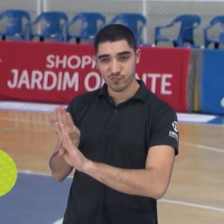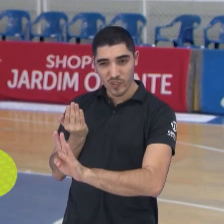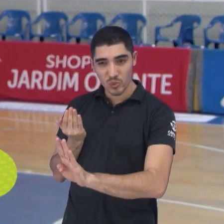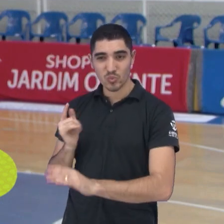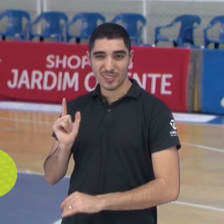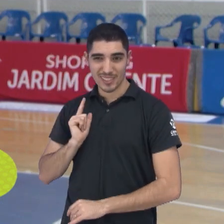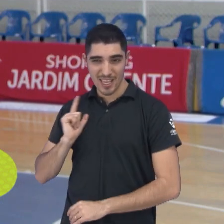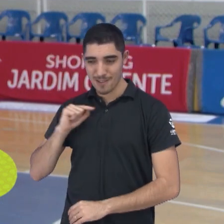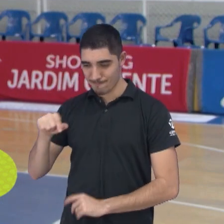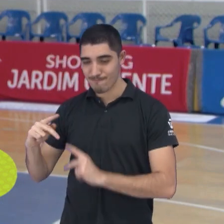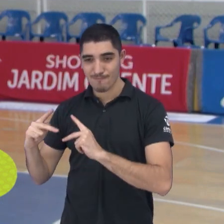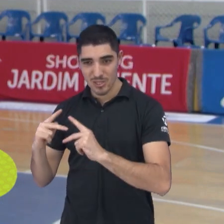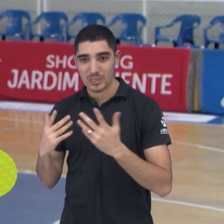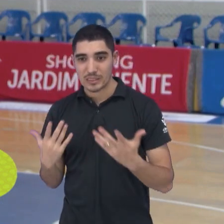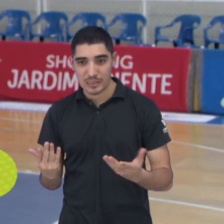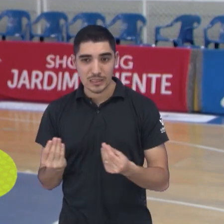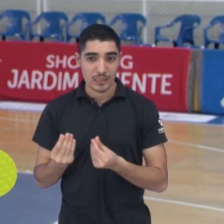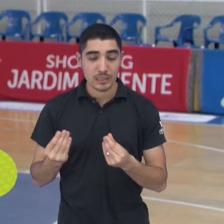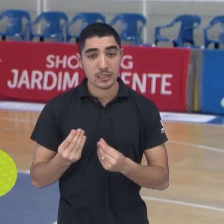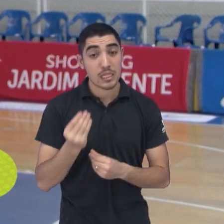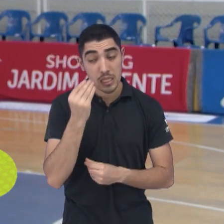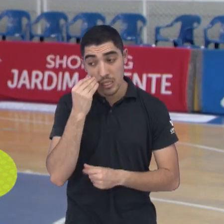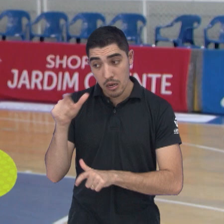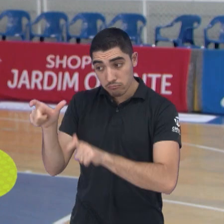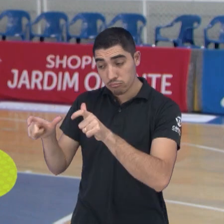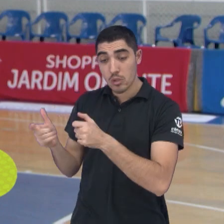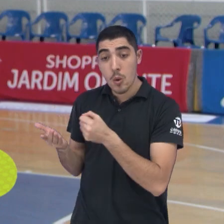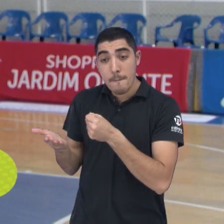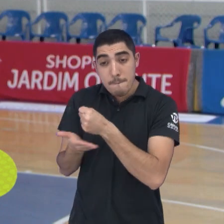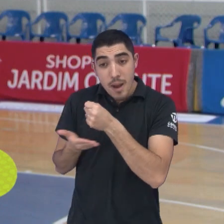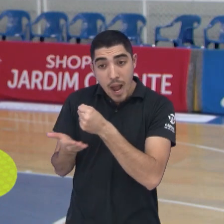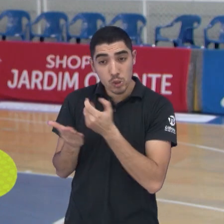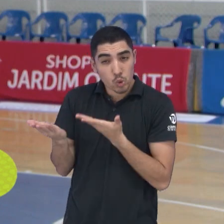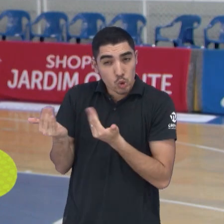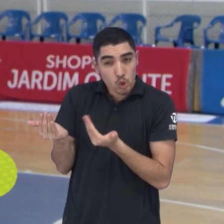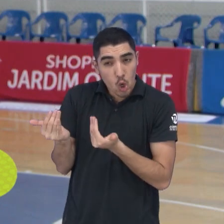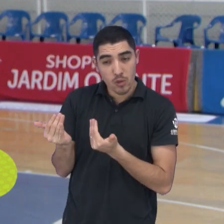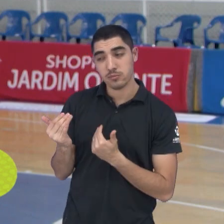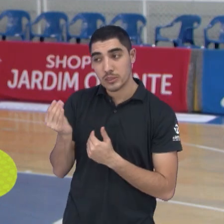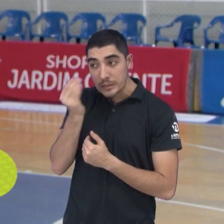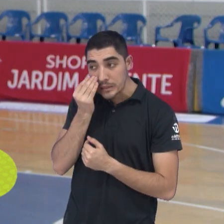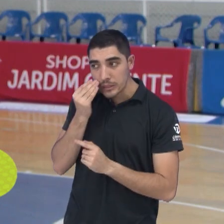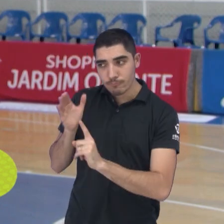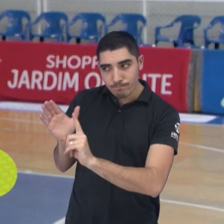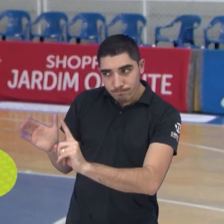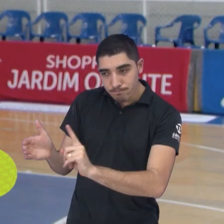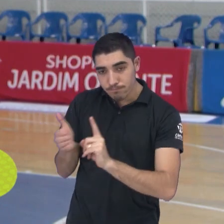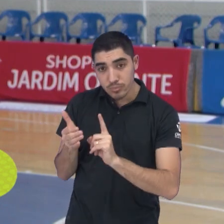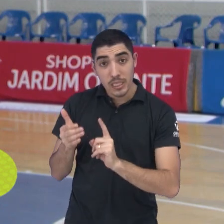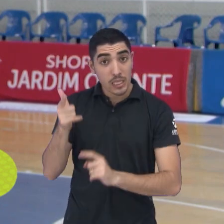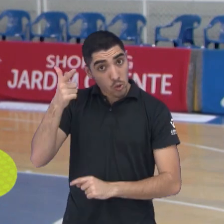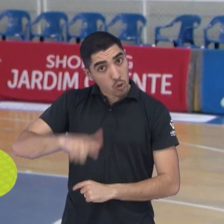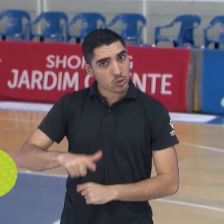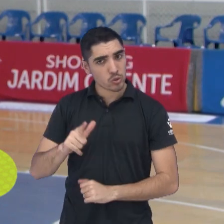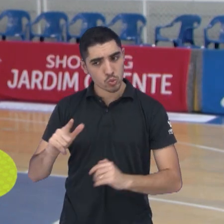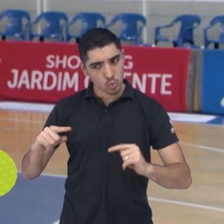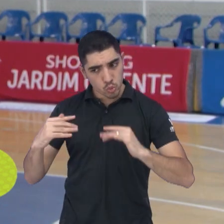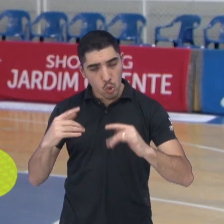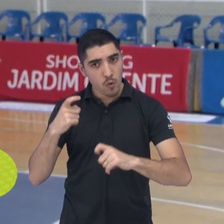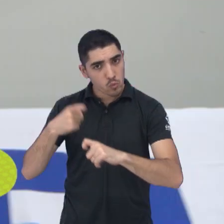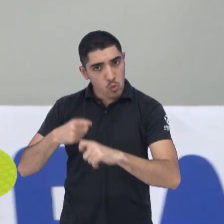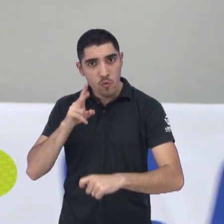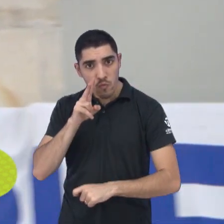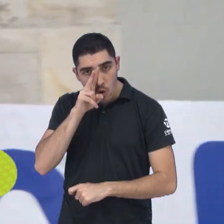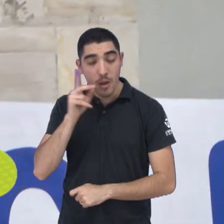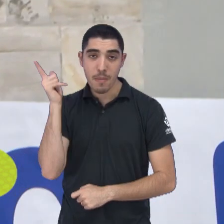com a molecada, né, mais nova e tentar repetir a atuação e sair com a vitória